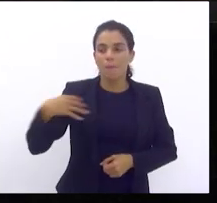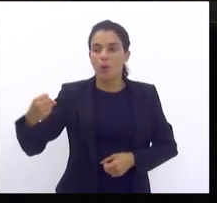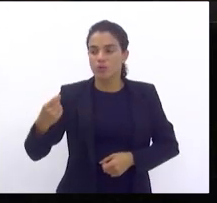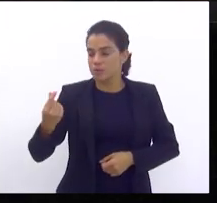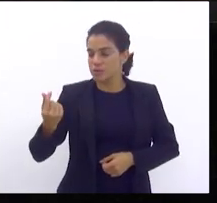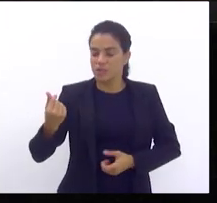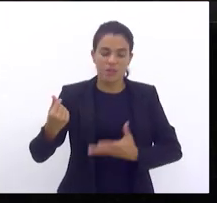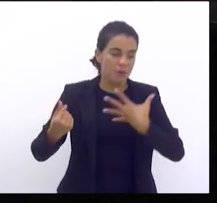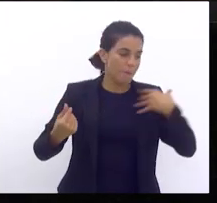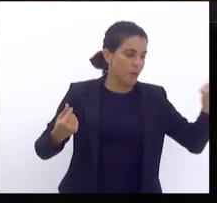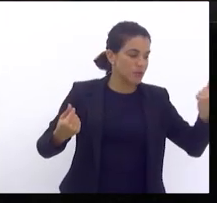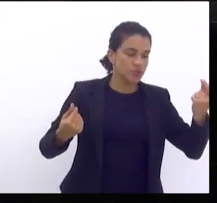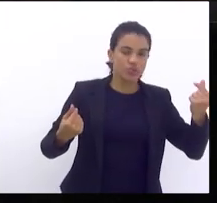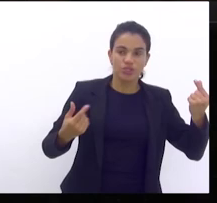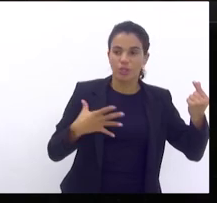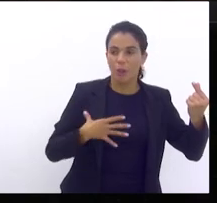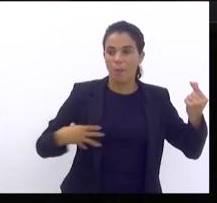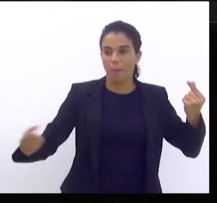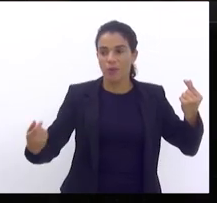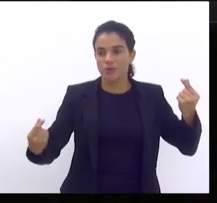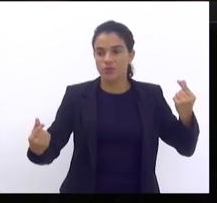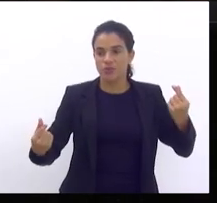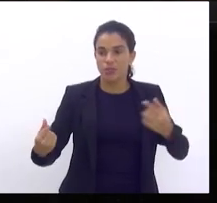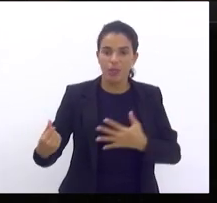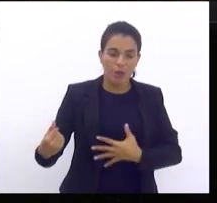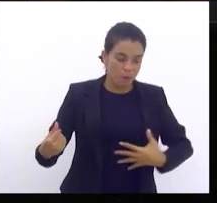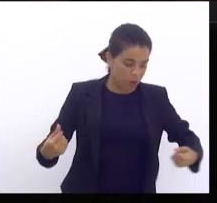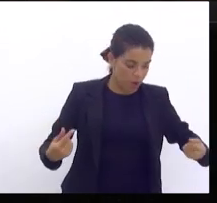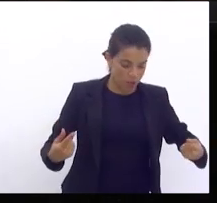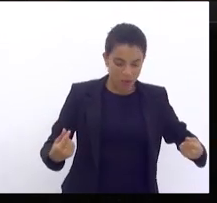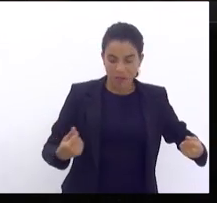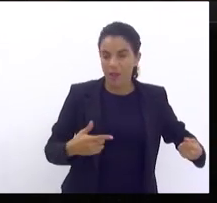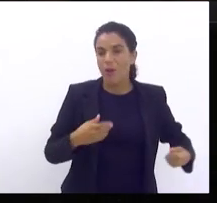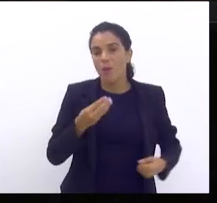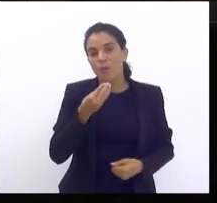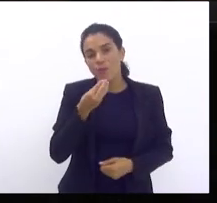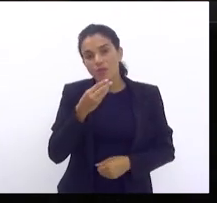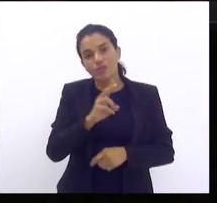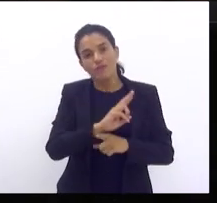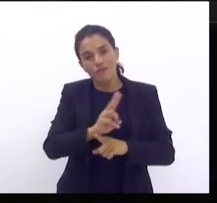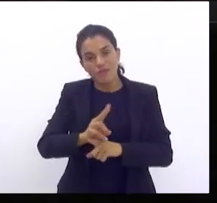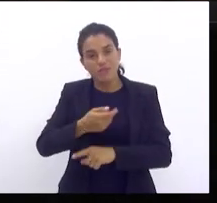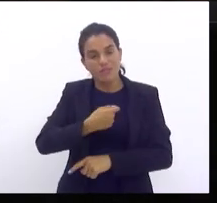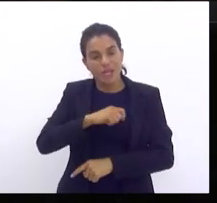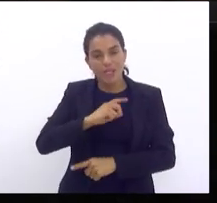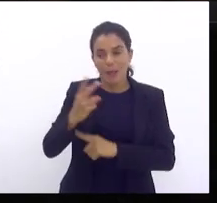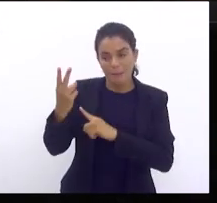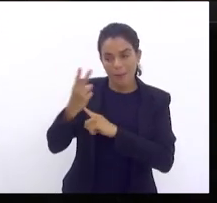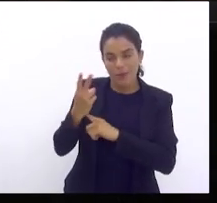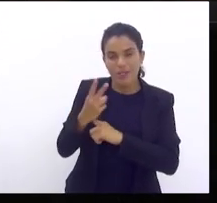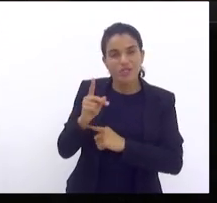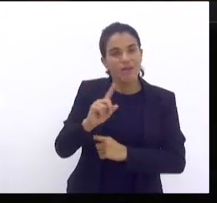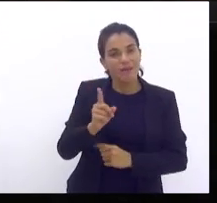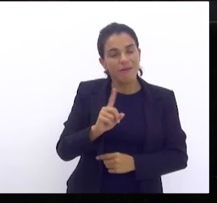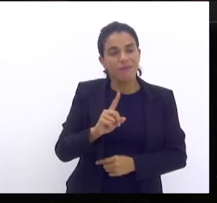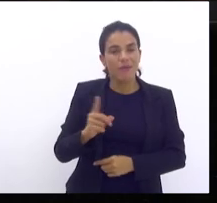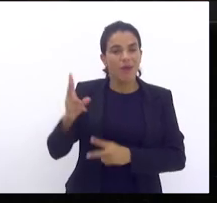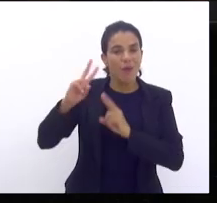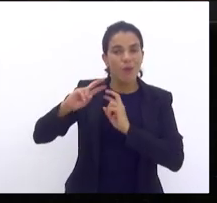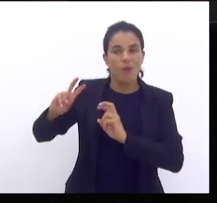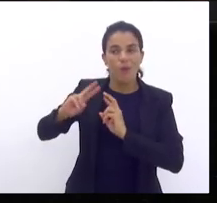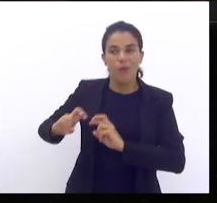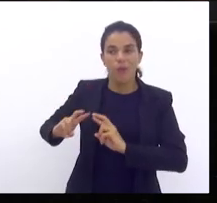depenado por aquele que em si devia fiscalizá-lo mas devia também protegê-lo que é o próprio